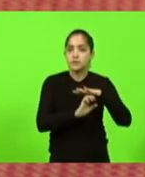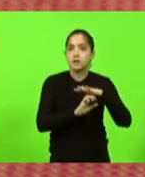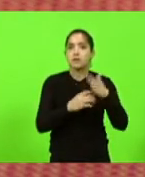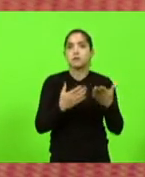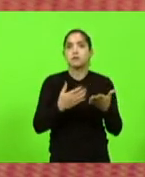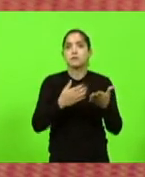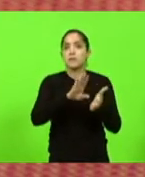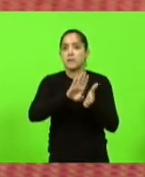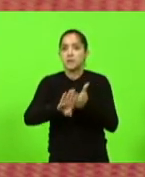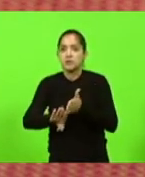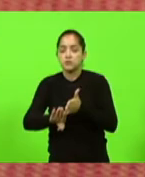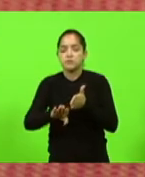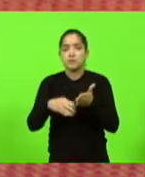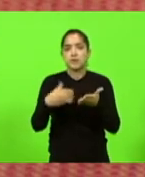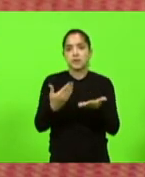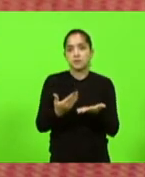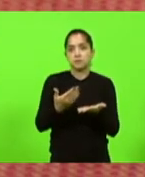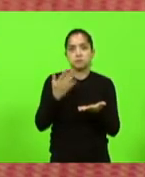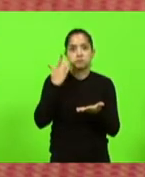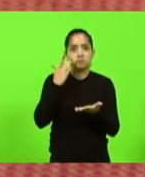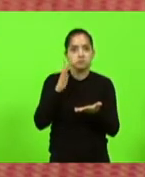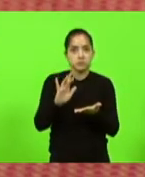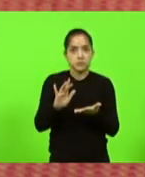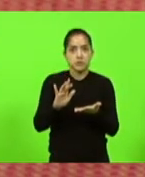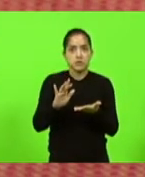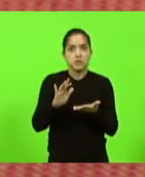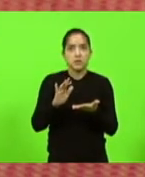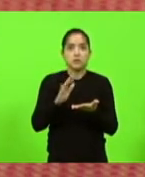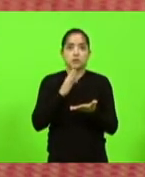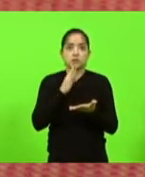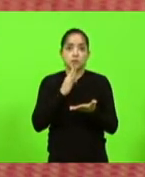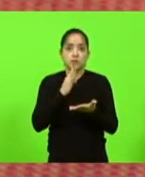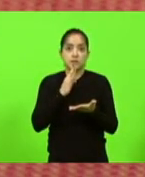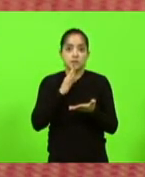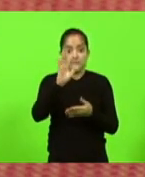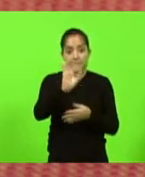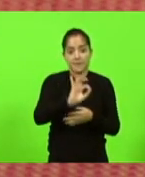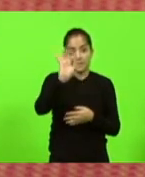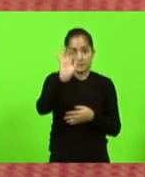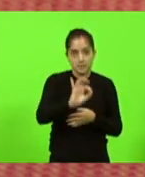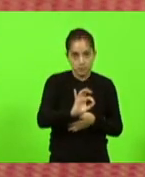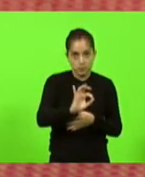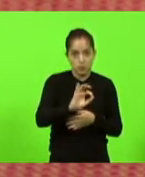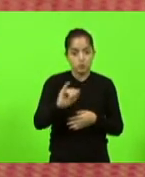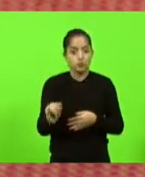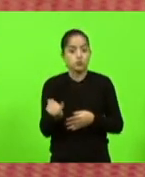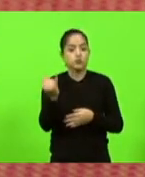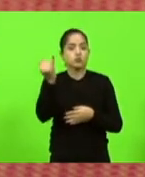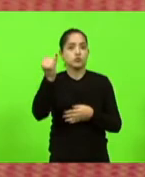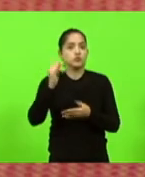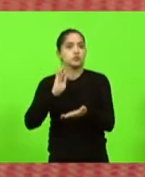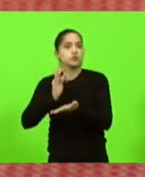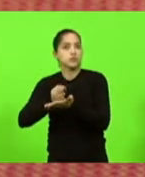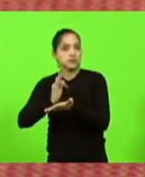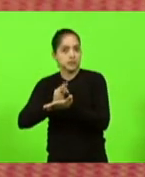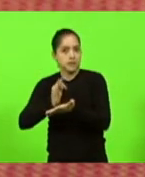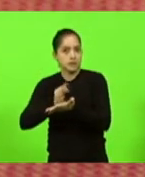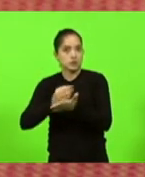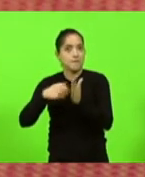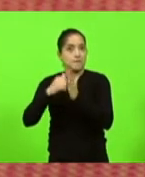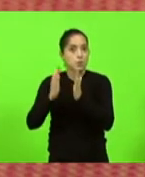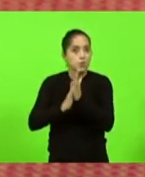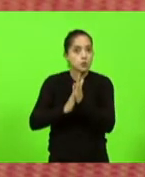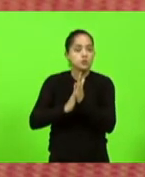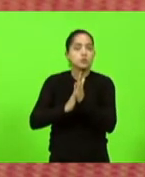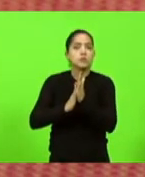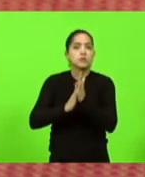abatimentos, né, para quem, não sei se acredito que todos conheçam, nós estamos falando de percentuais dos juros e das multas. Não estou falando aqui em isenção